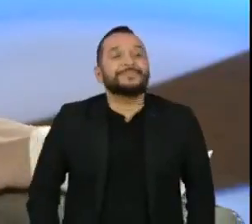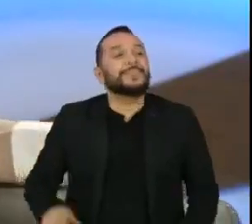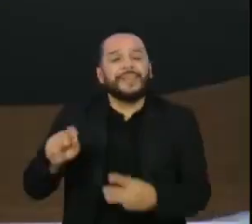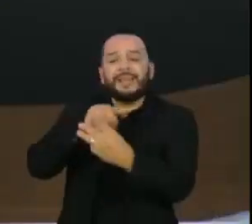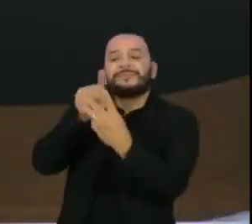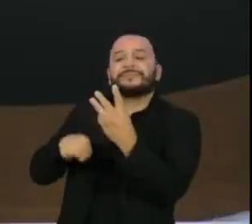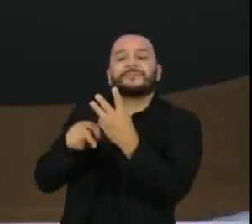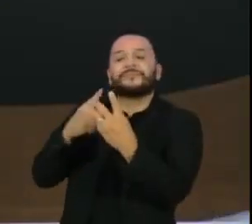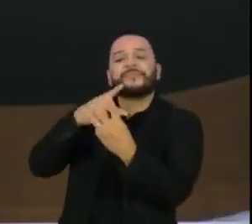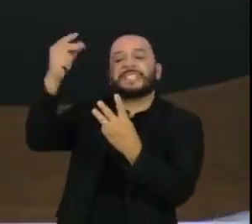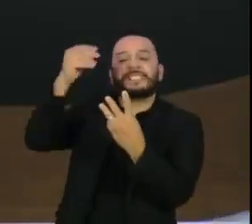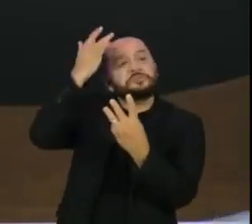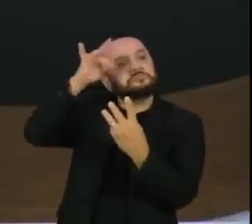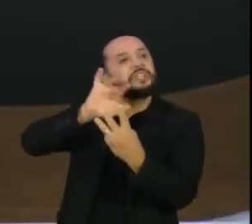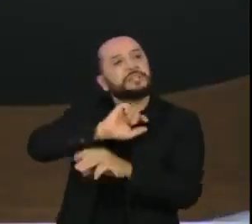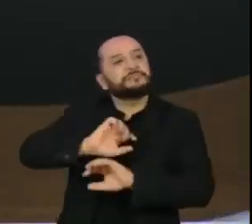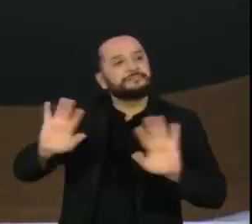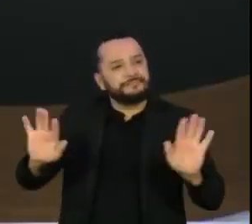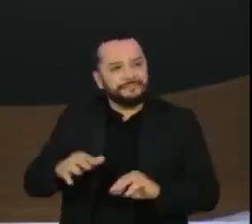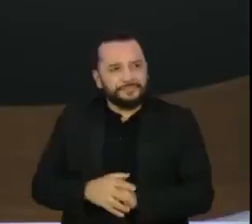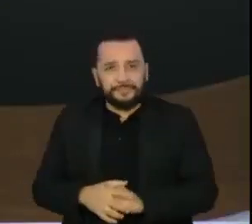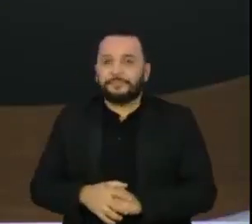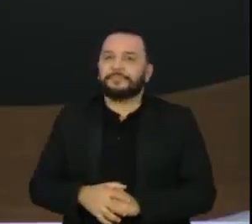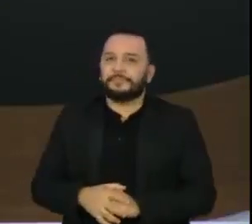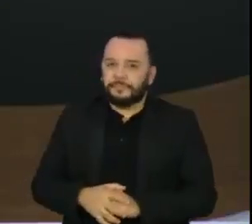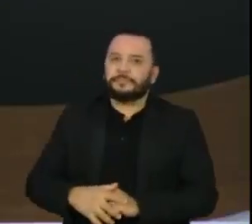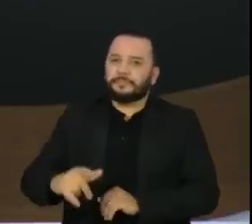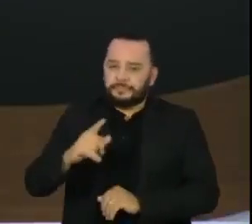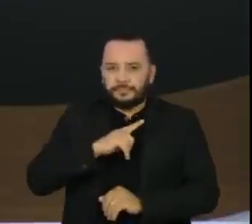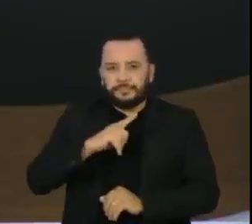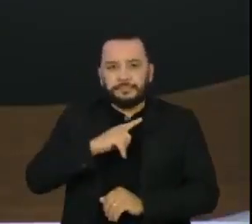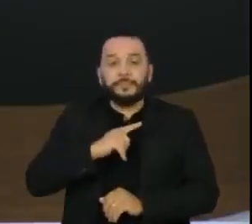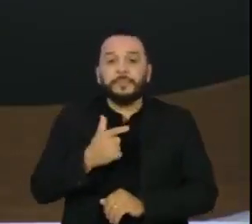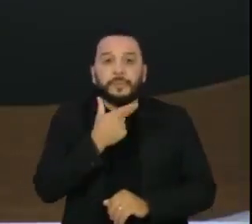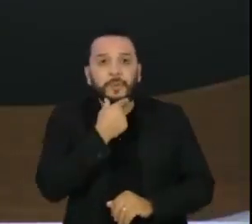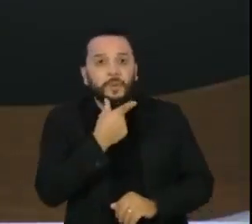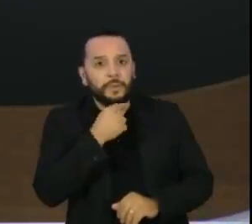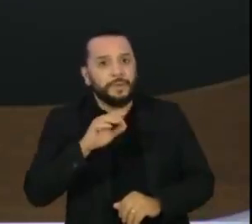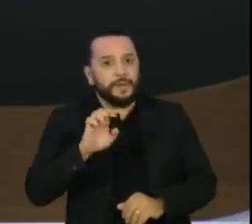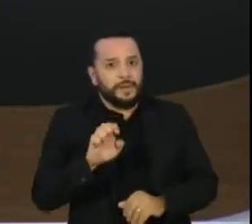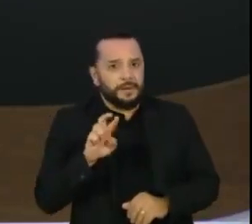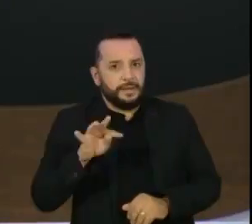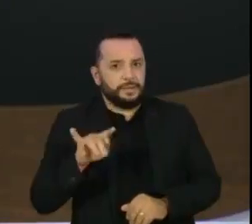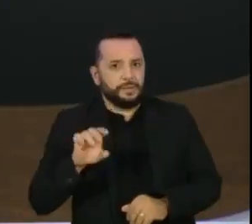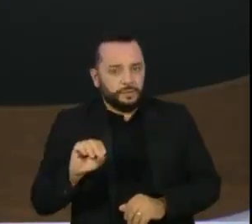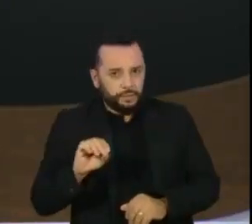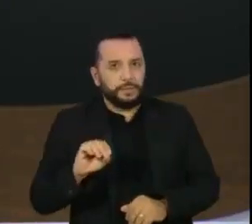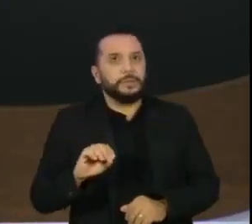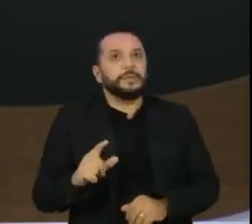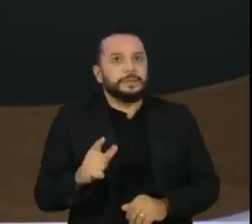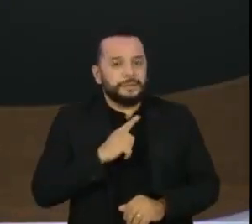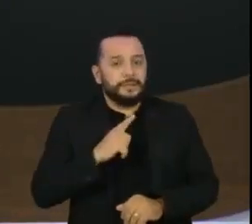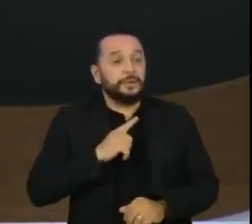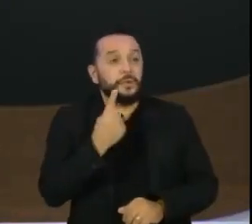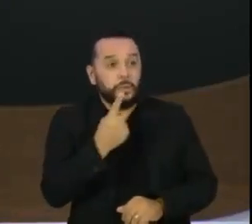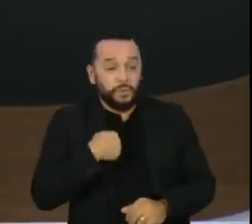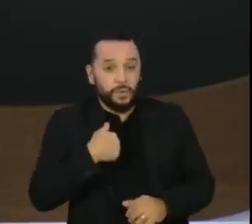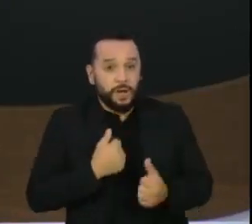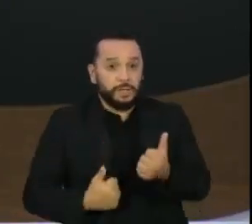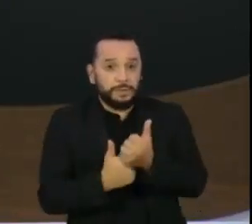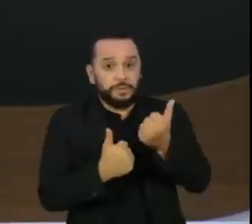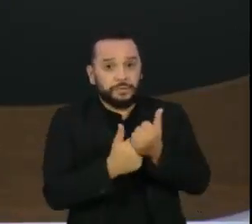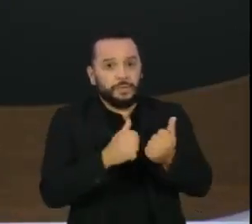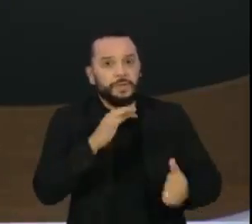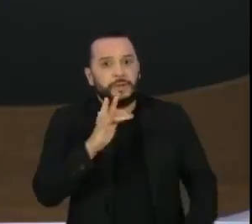e na mesma audiência em que o Ernesto Araújo sofreu uma Sabatina bastante dura o assessor especial da presidência se postou